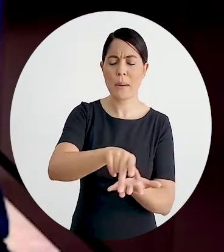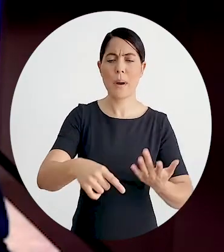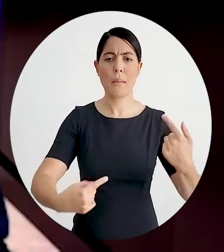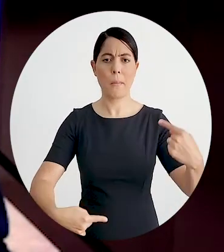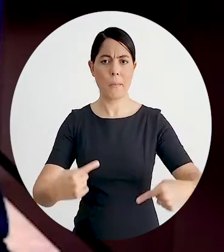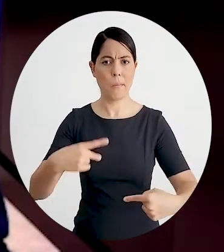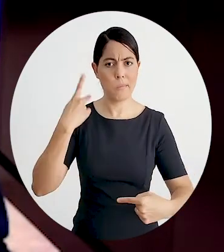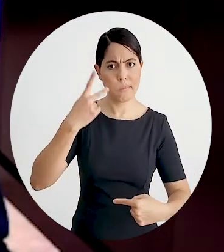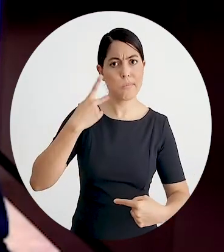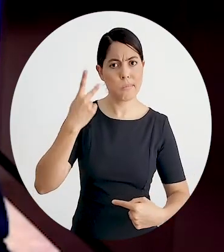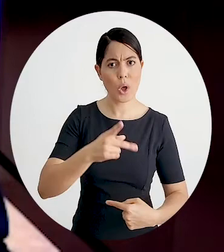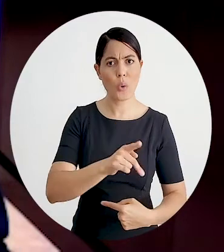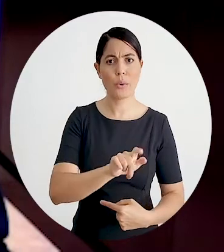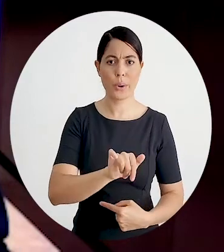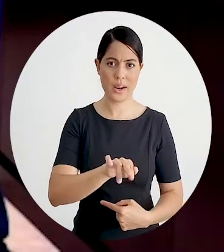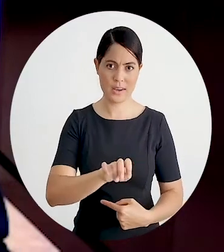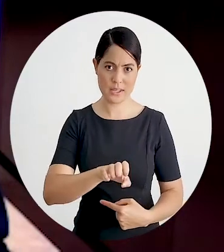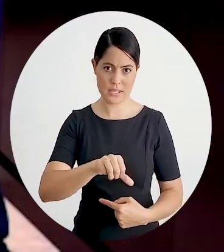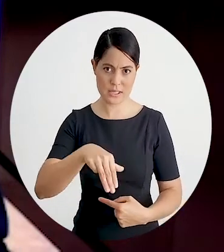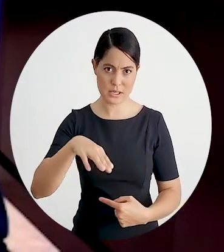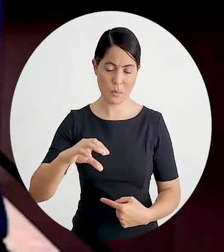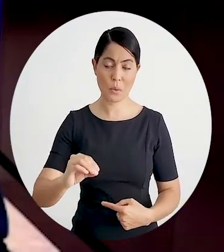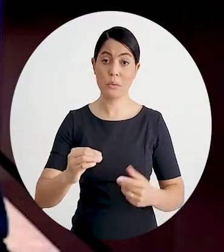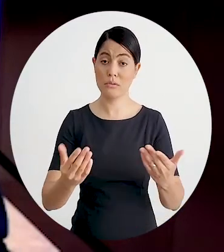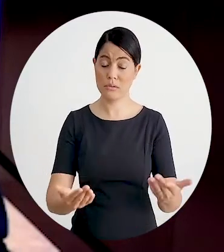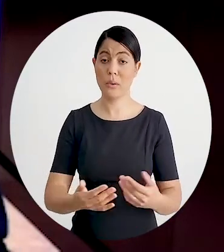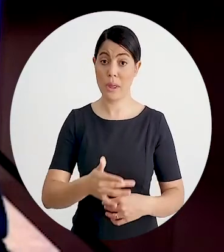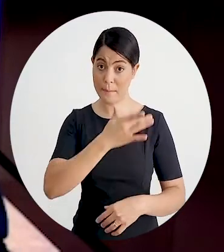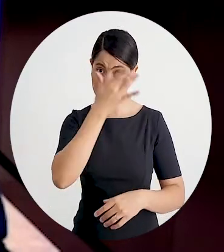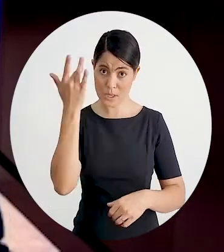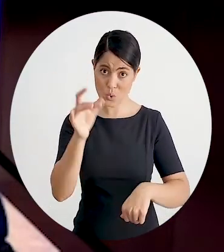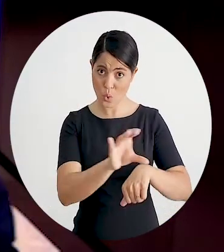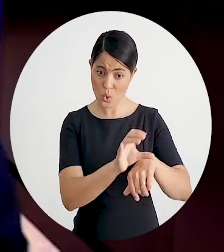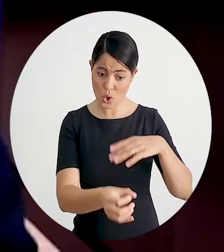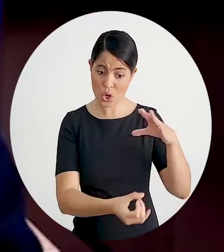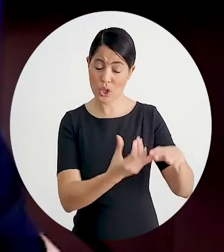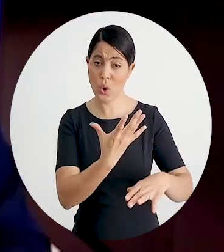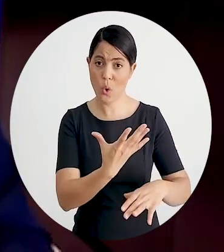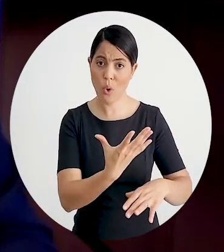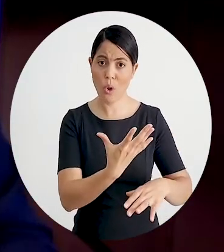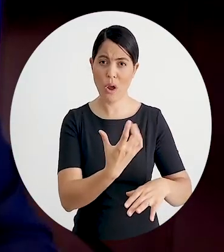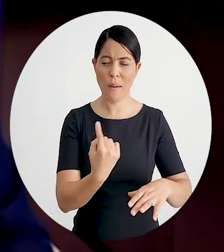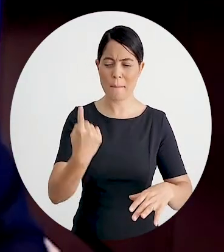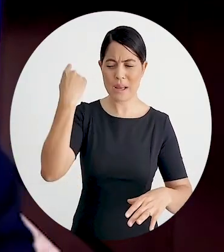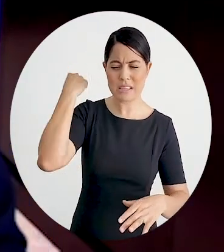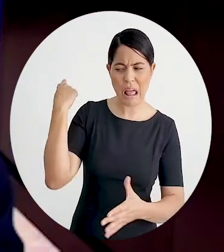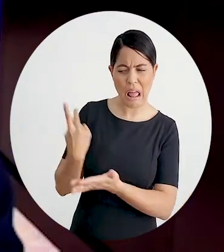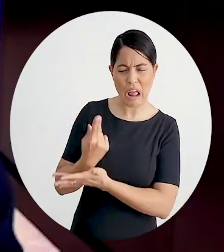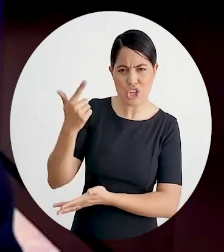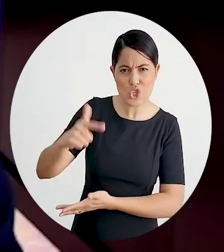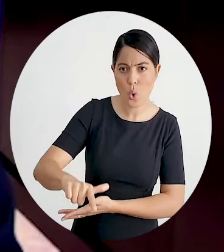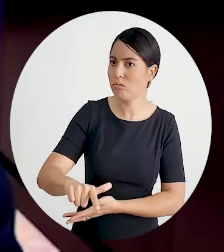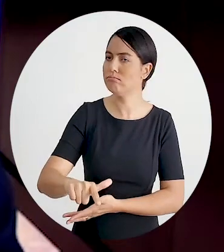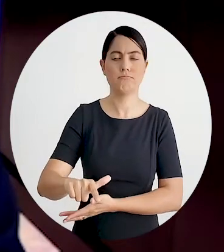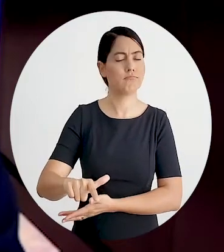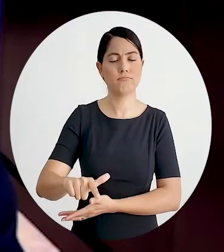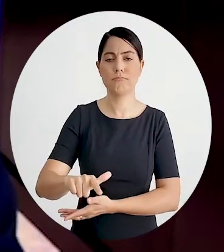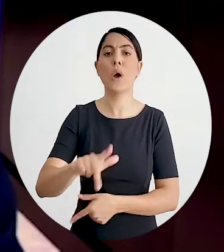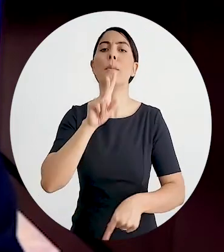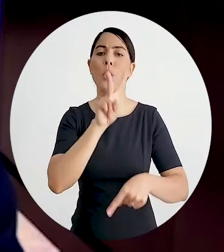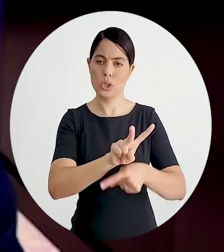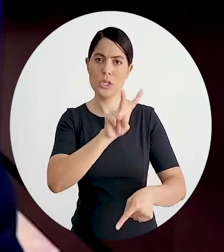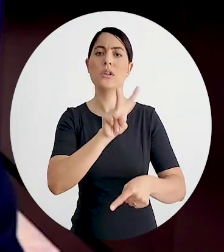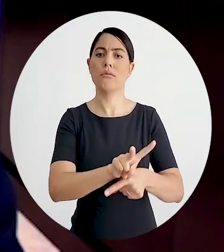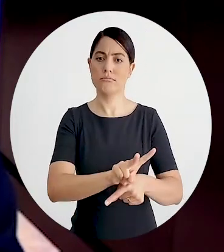que o Constituinte, justamente para não repetir erros do passado e para proteger a sociedade brasileira do